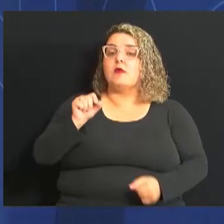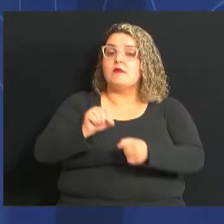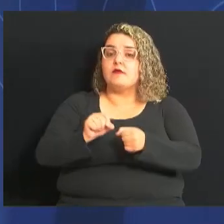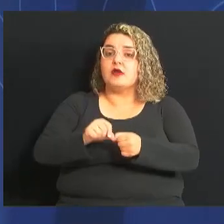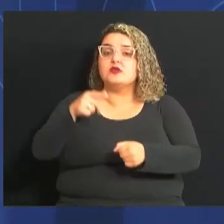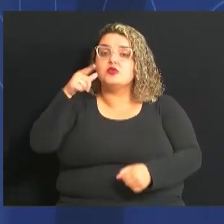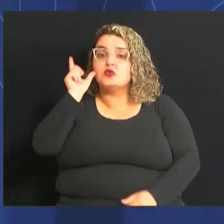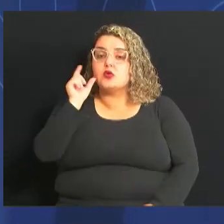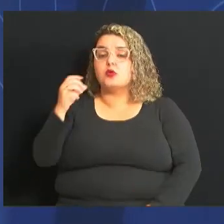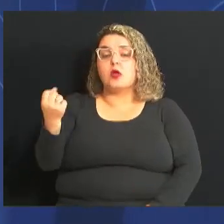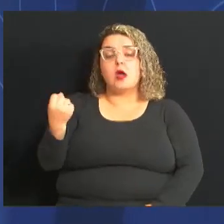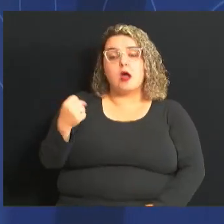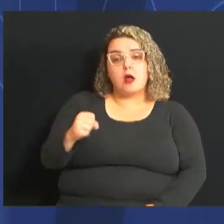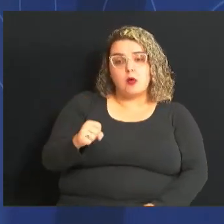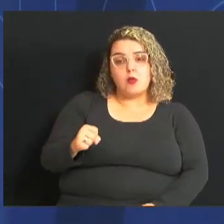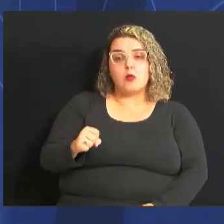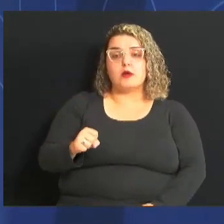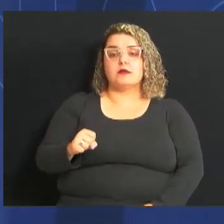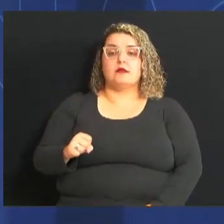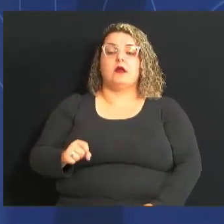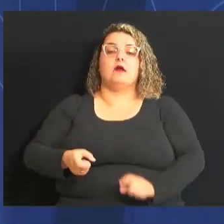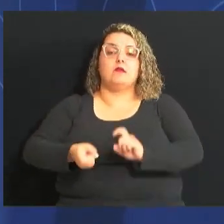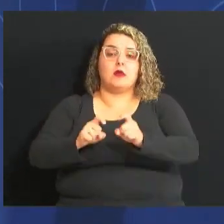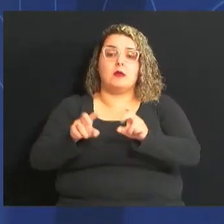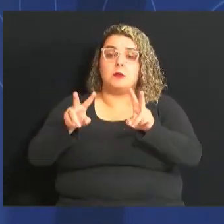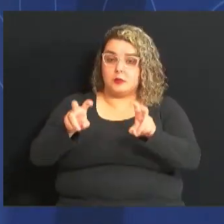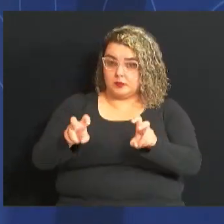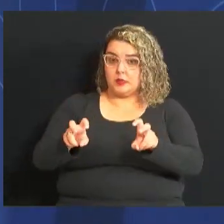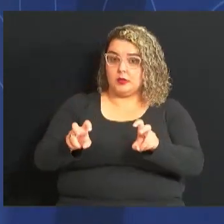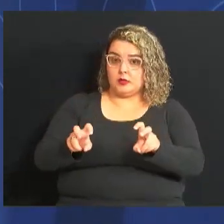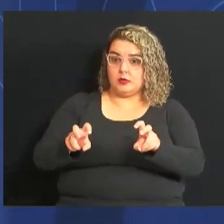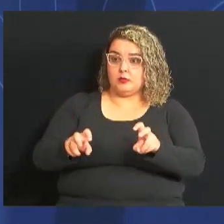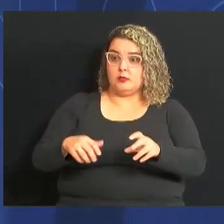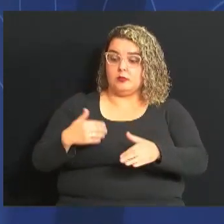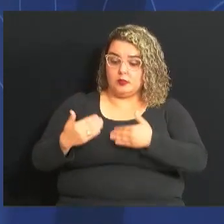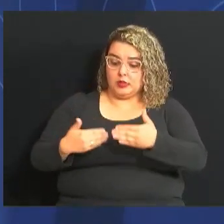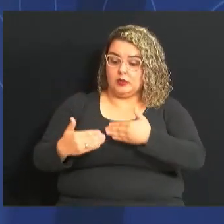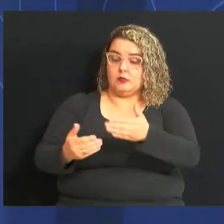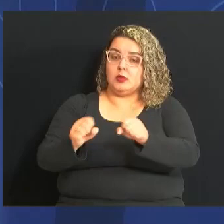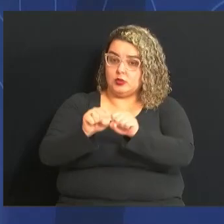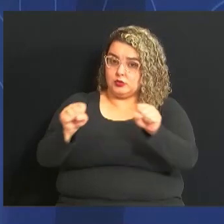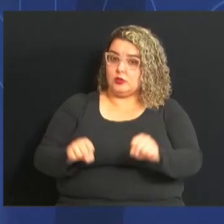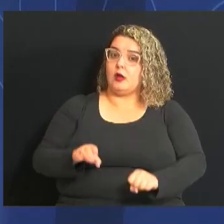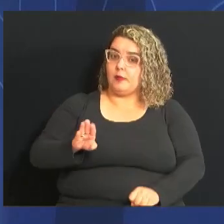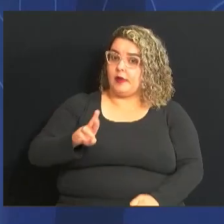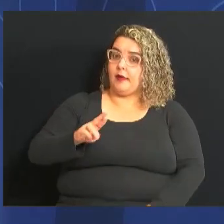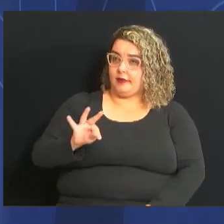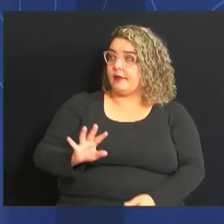ontem a 8ª reunião e o tema foi o andamento do sistema BRT.